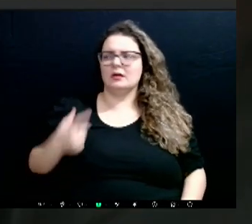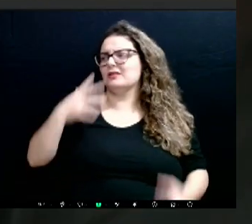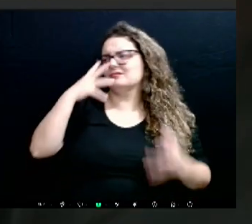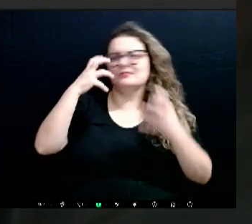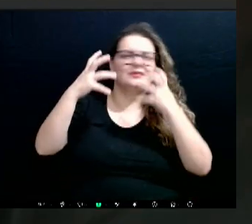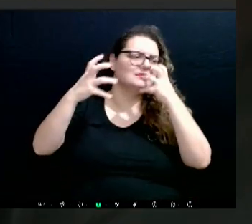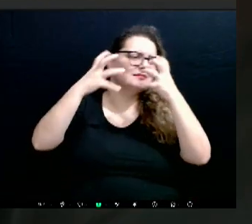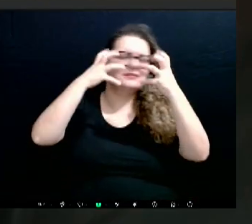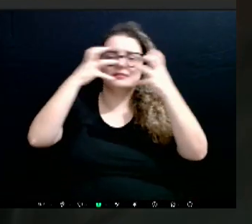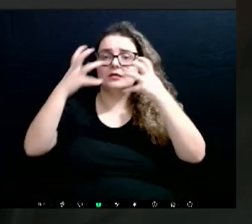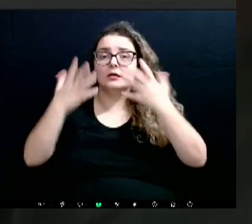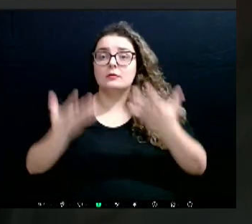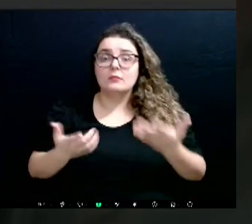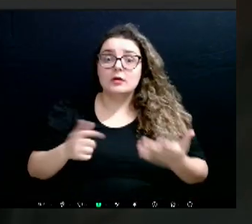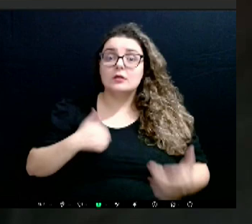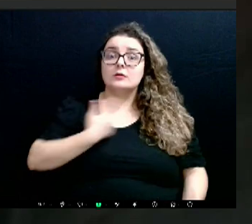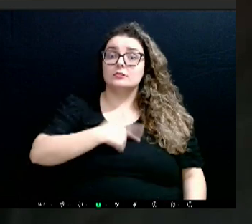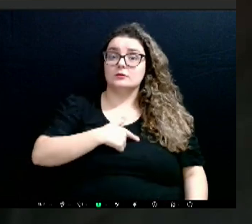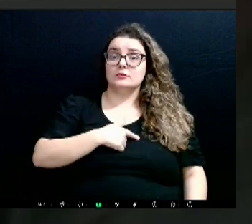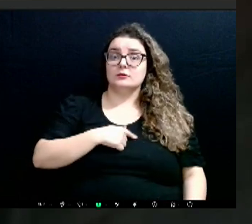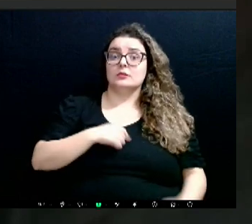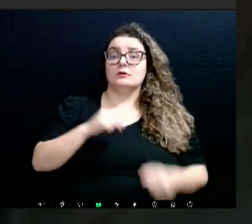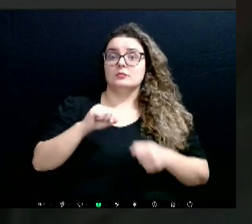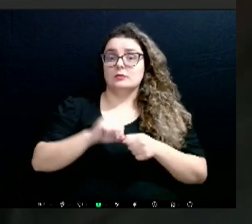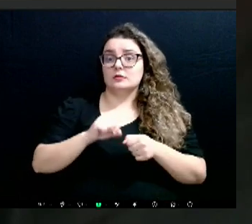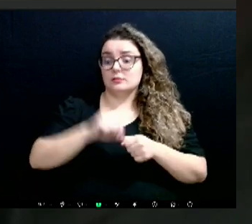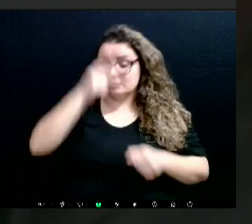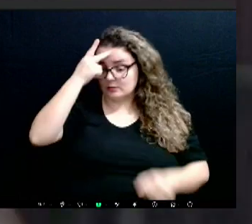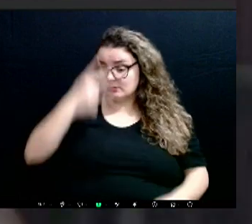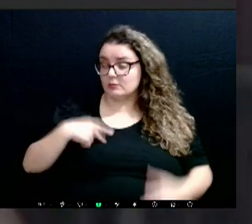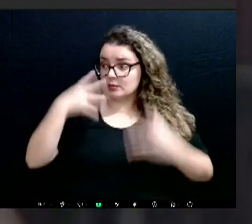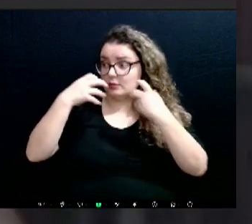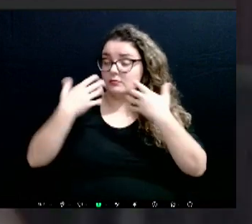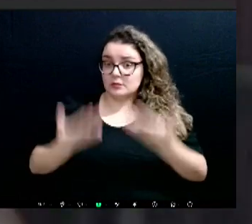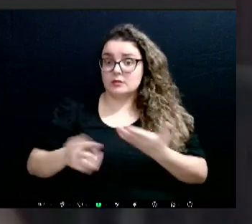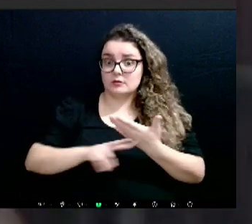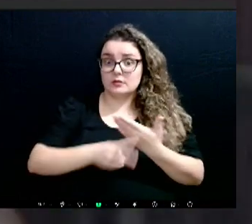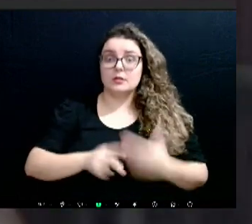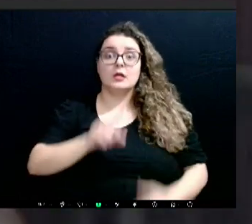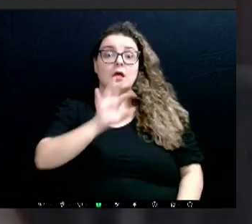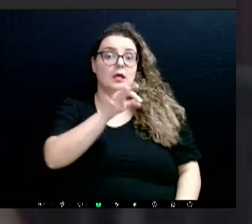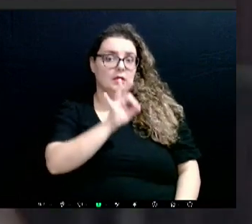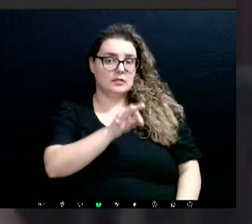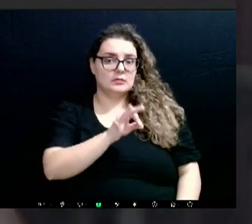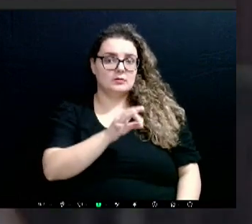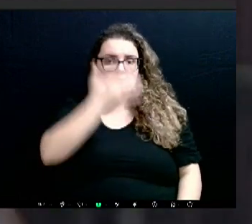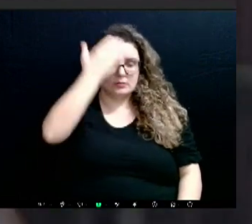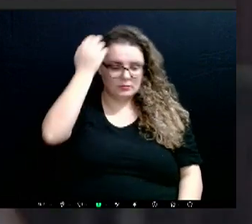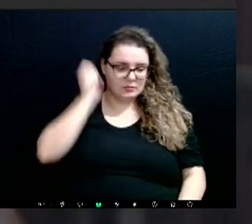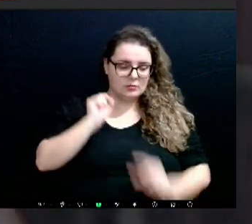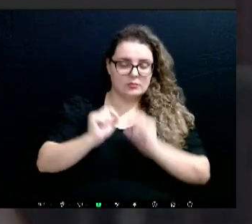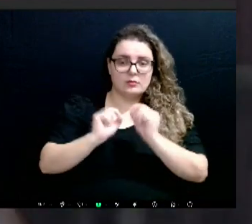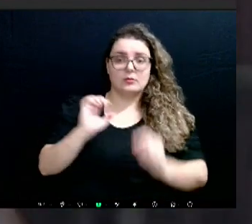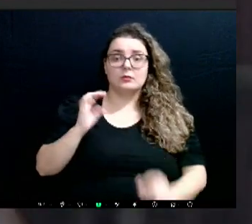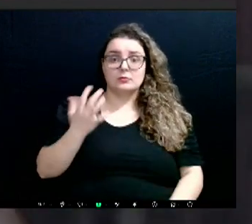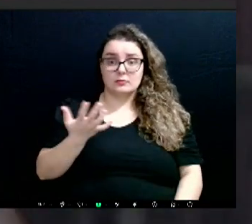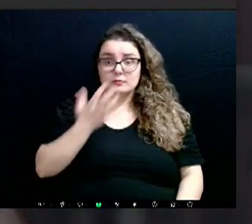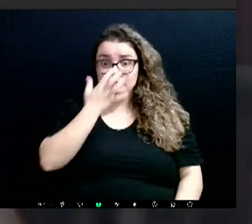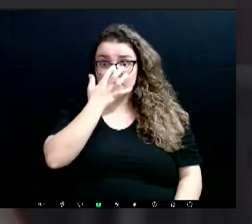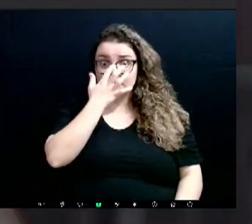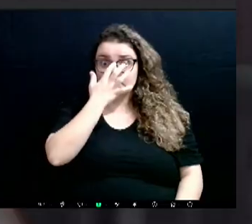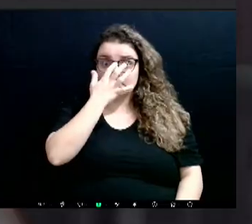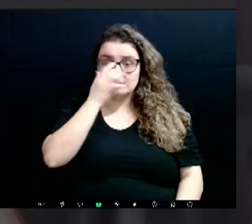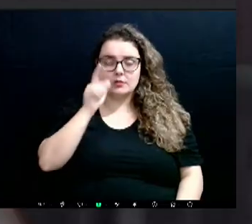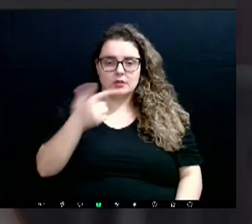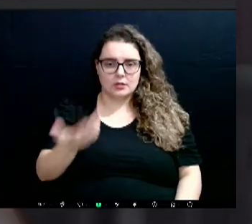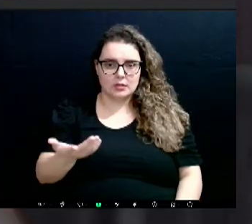que nós estamos causando o nosso próprio estresse. Isso, exatamente, Rúbia. O que acontece e aí entra muito na questão